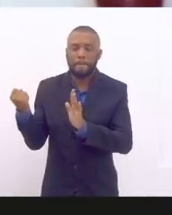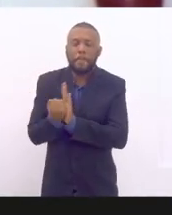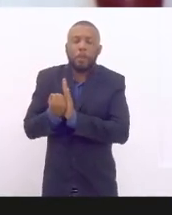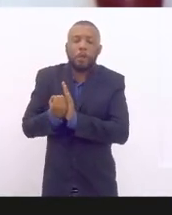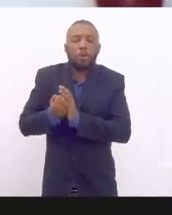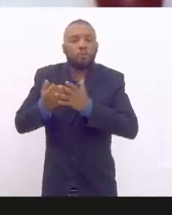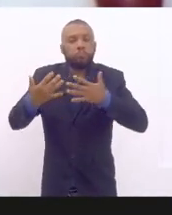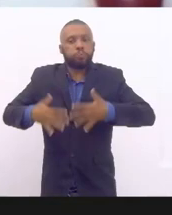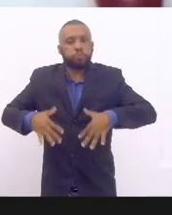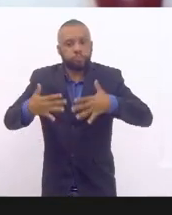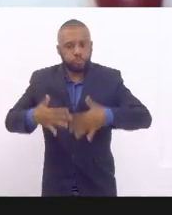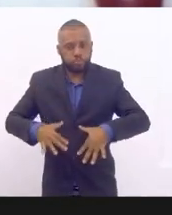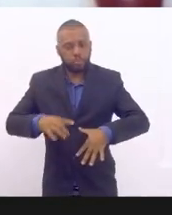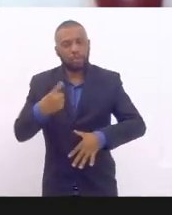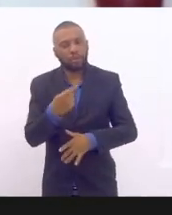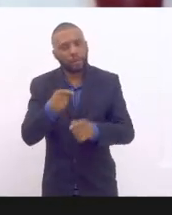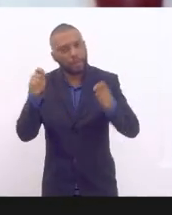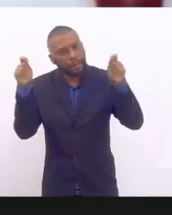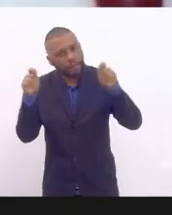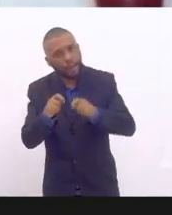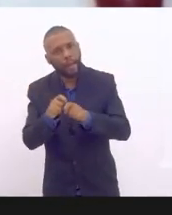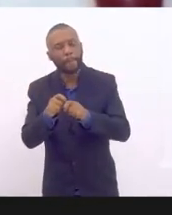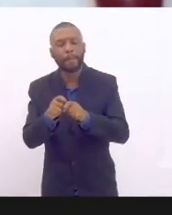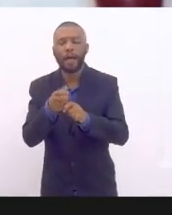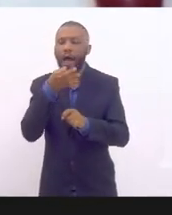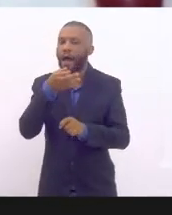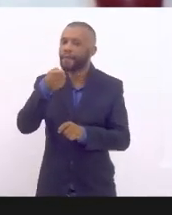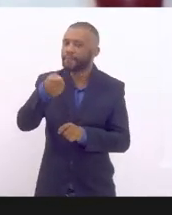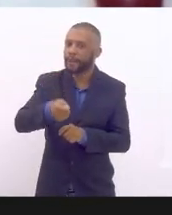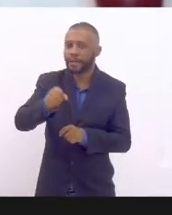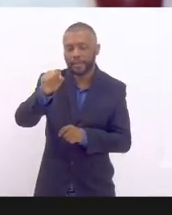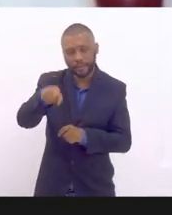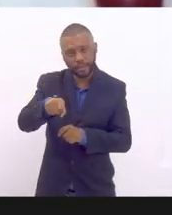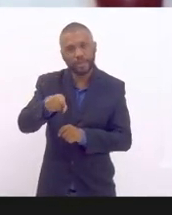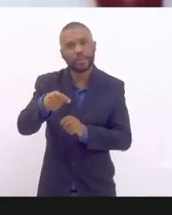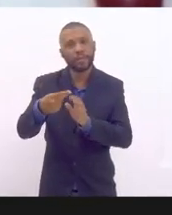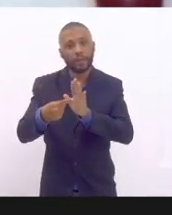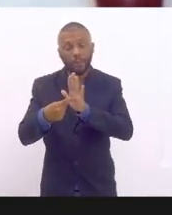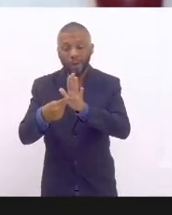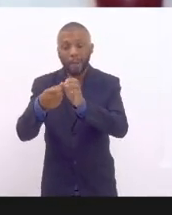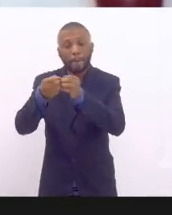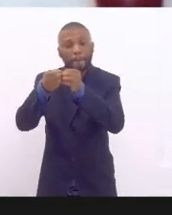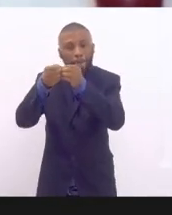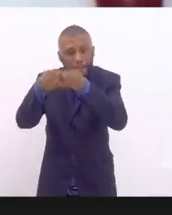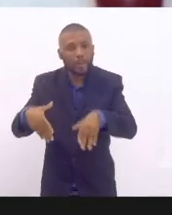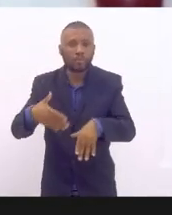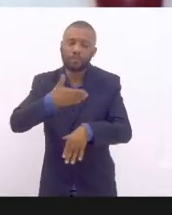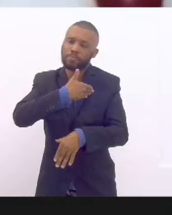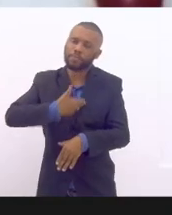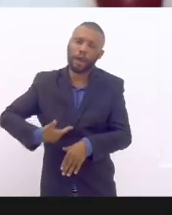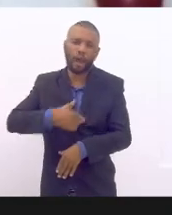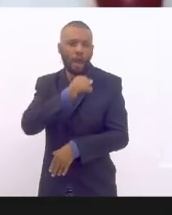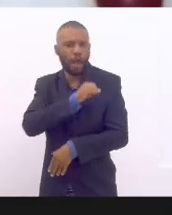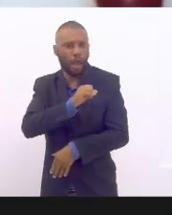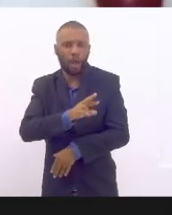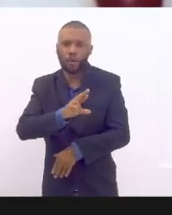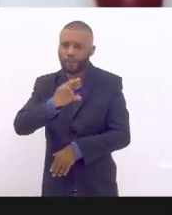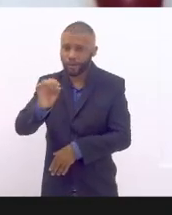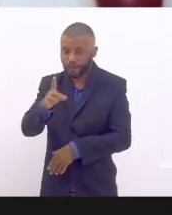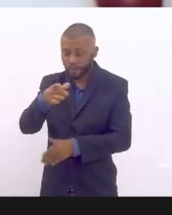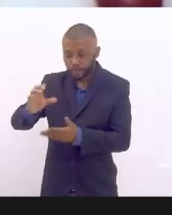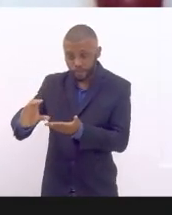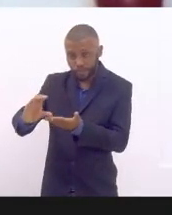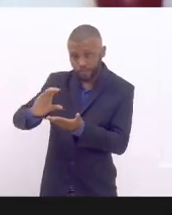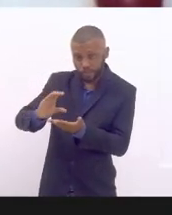nós podemos assim É sim tem medo nenhum que traz prejuízo para todos isso são